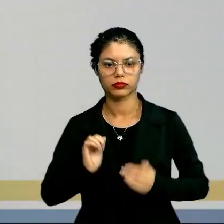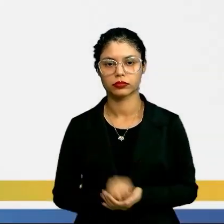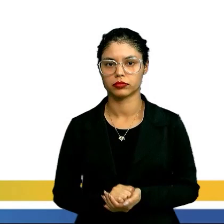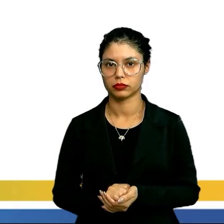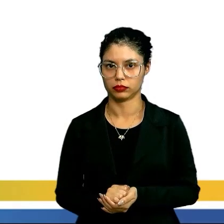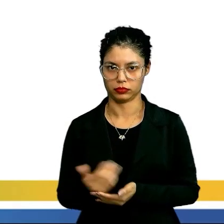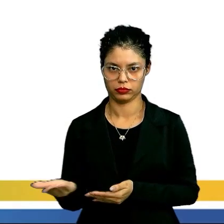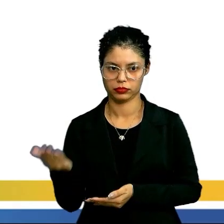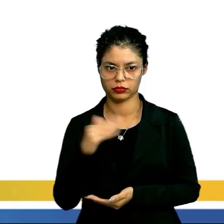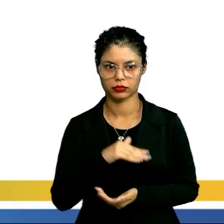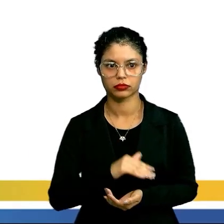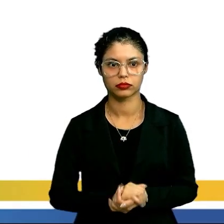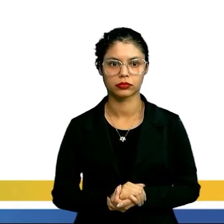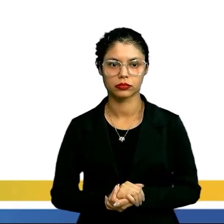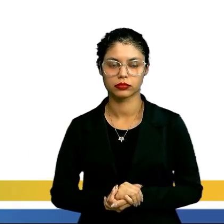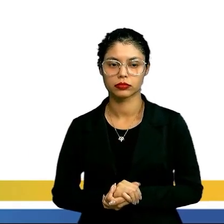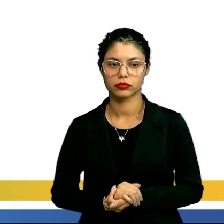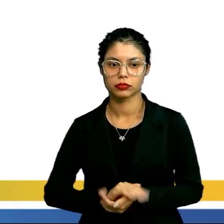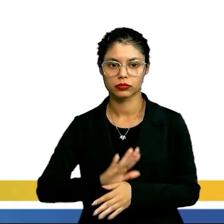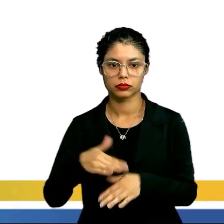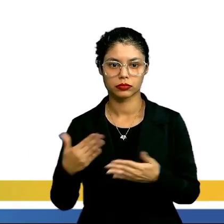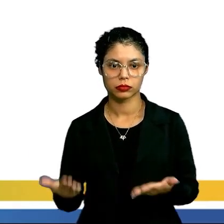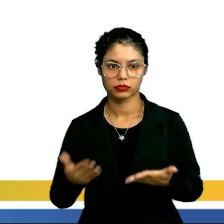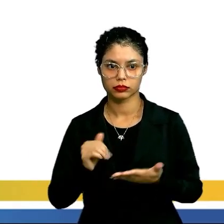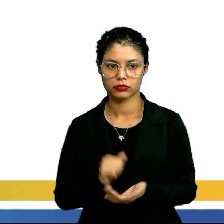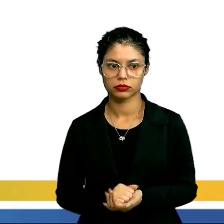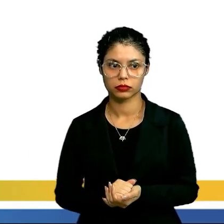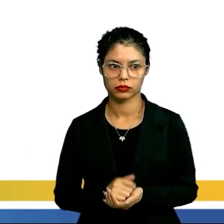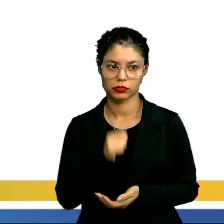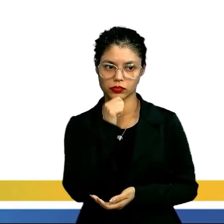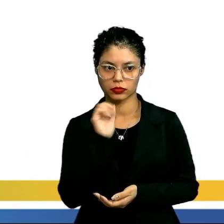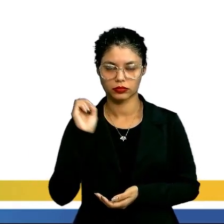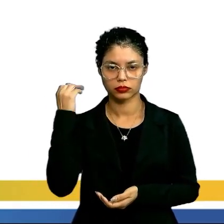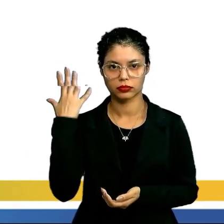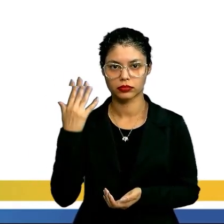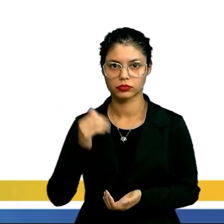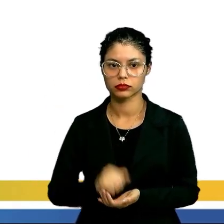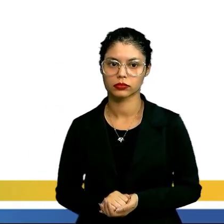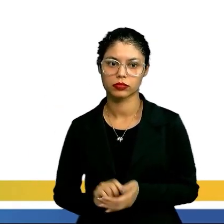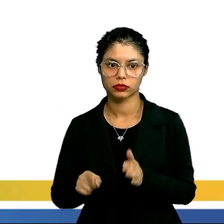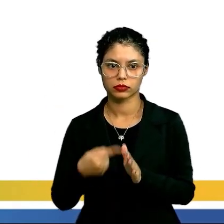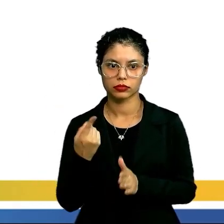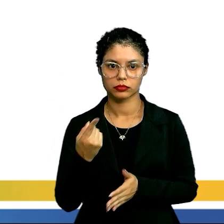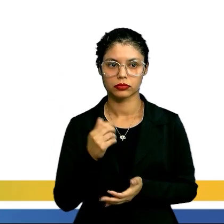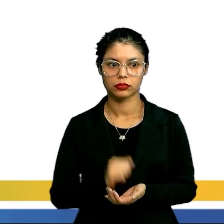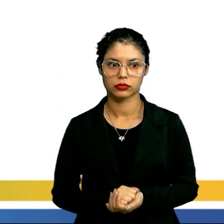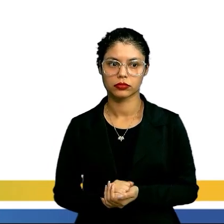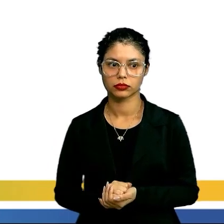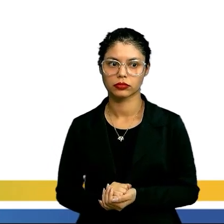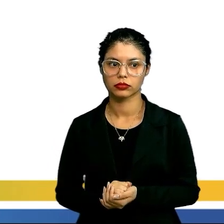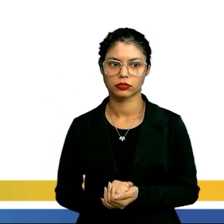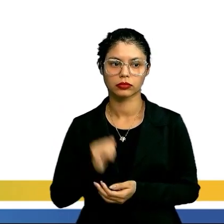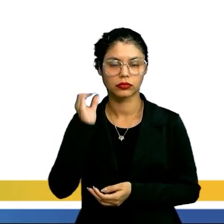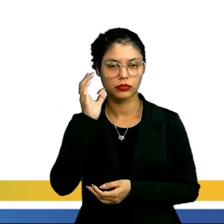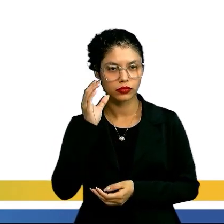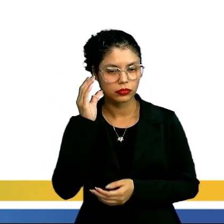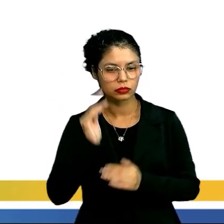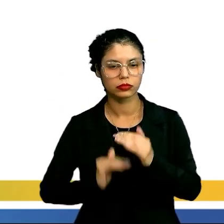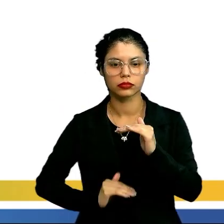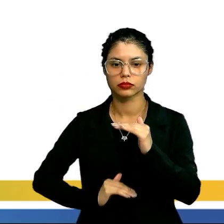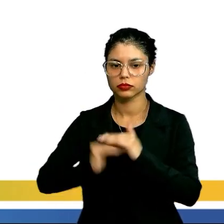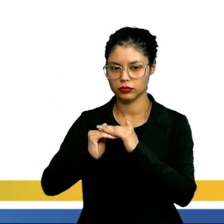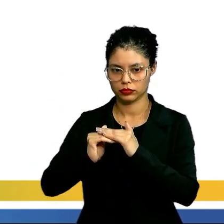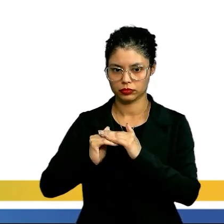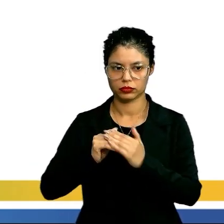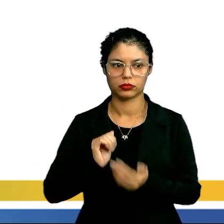olha só. Quais fatores deslocam o equilíbrio segundo o princípio de Le Chatelier? Concentração,